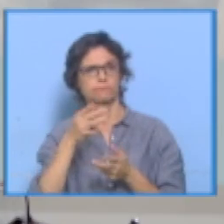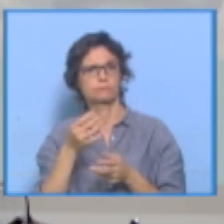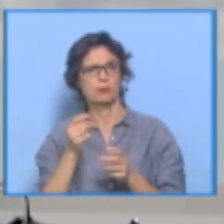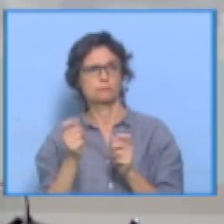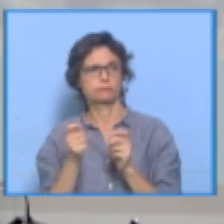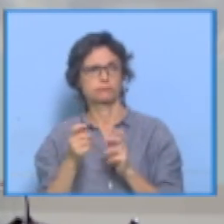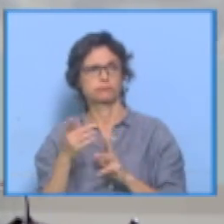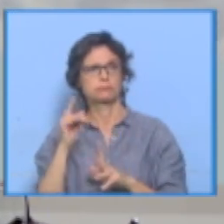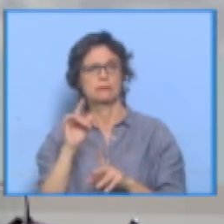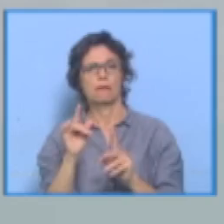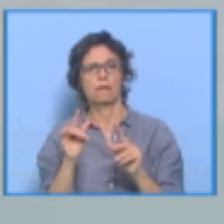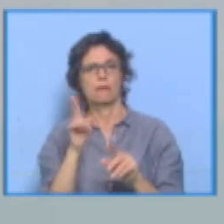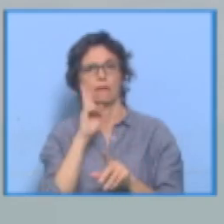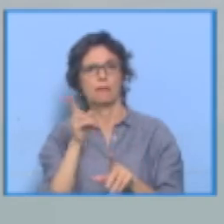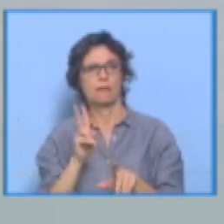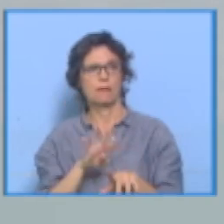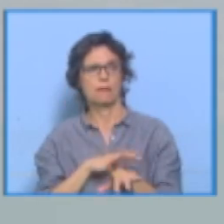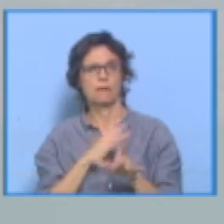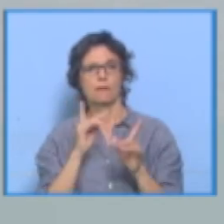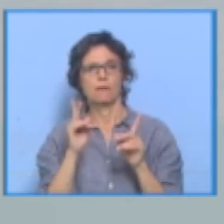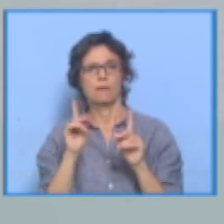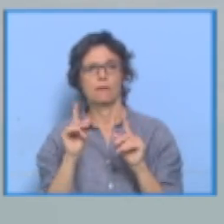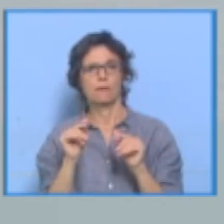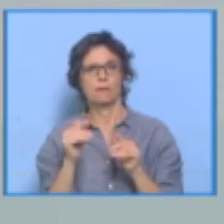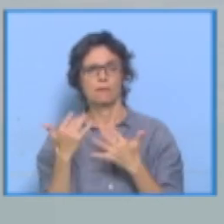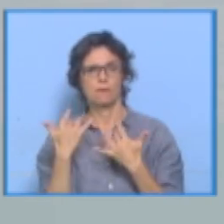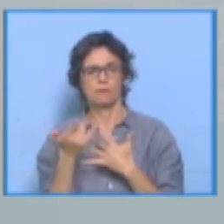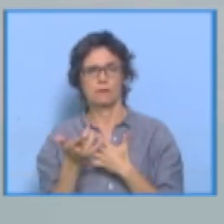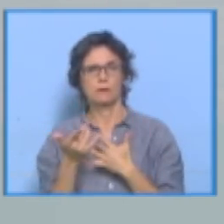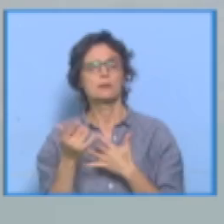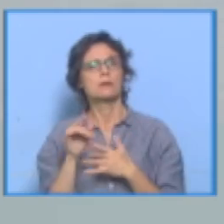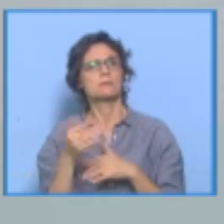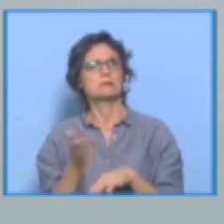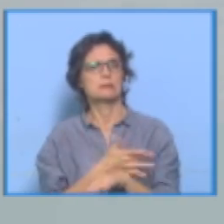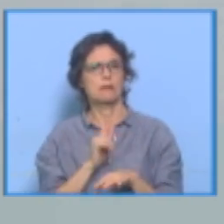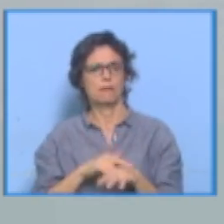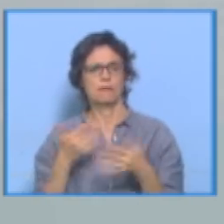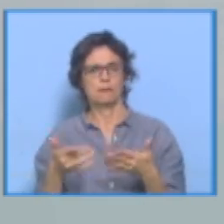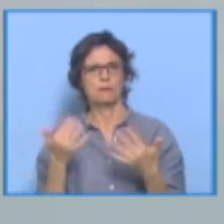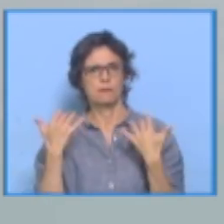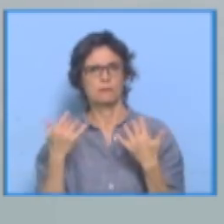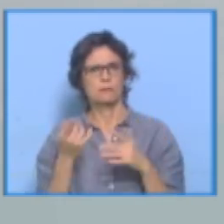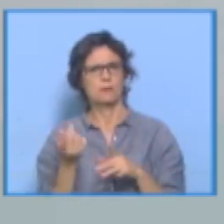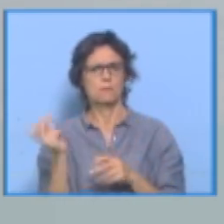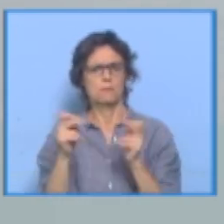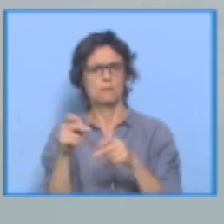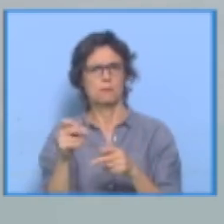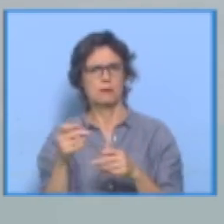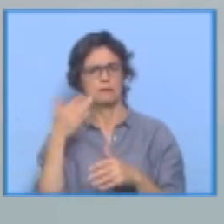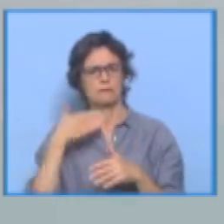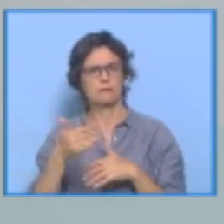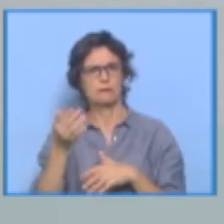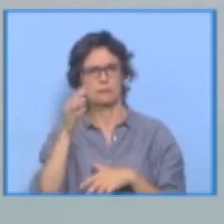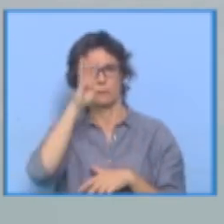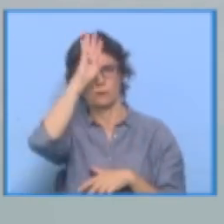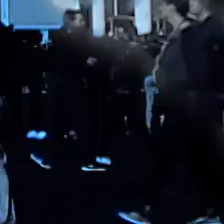Franco, diretora de Informação da Renascença. Primeiro mostramos-lhe notícias que marcam a atualidade, a começar pelos acontecimentos da semana do